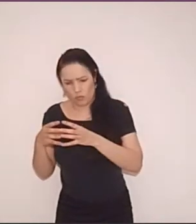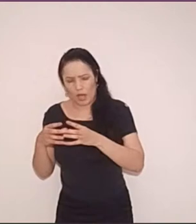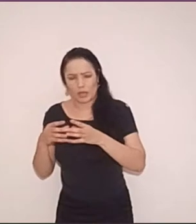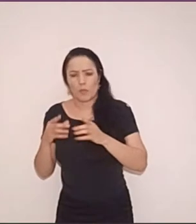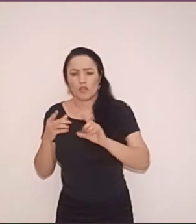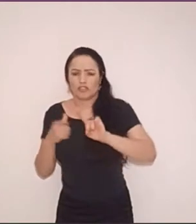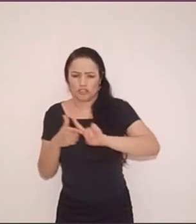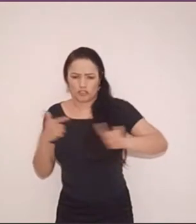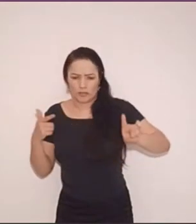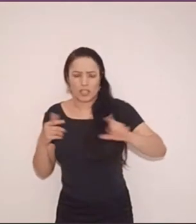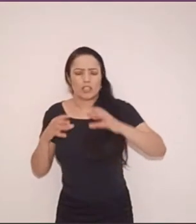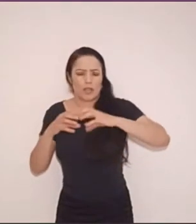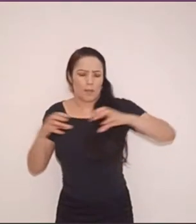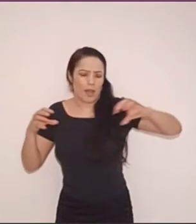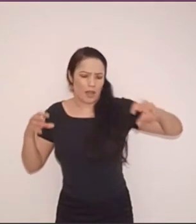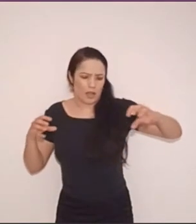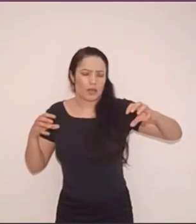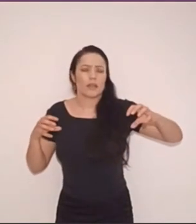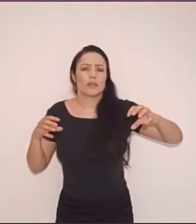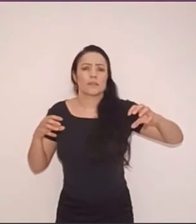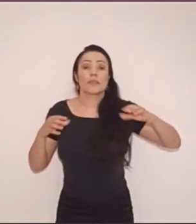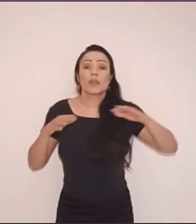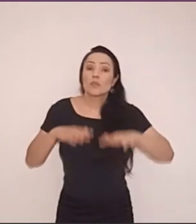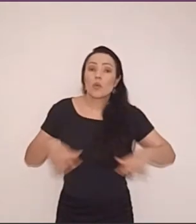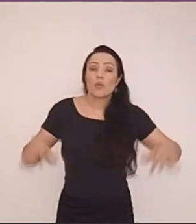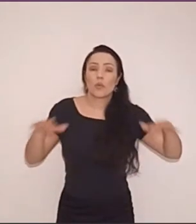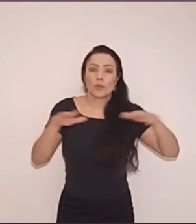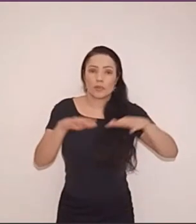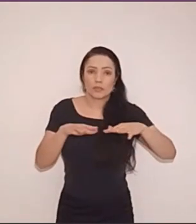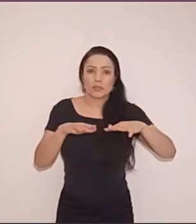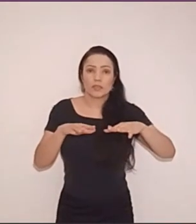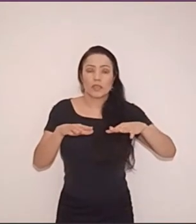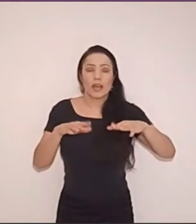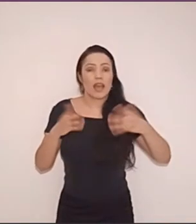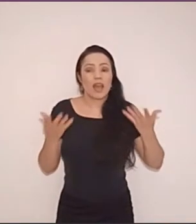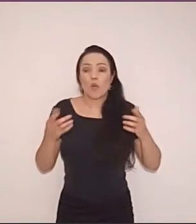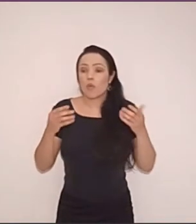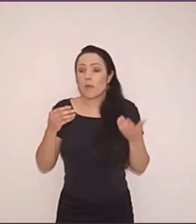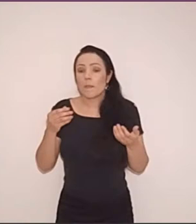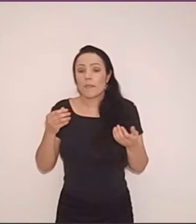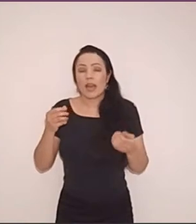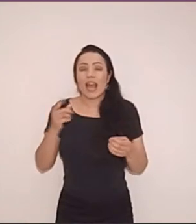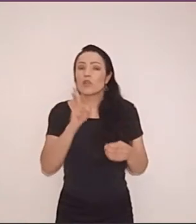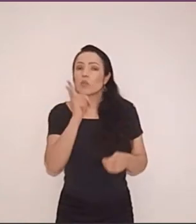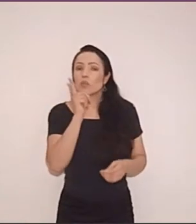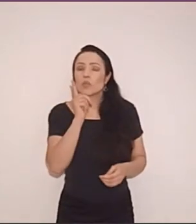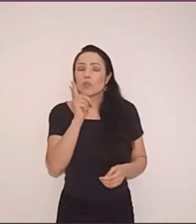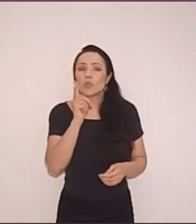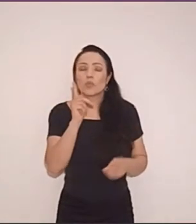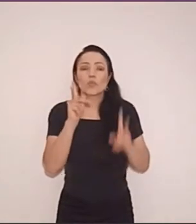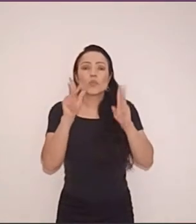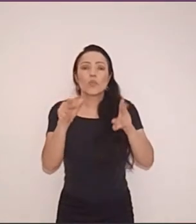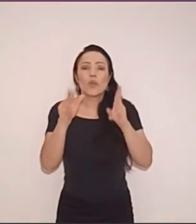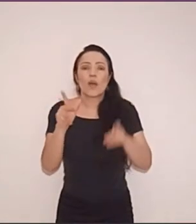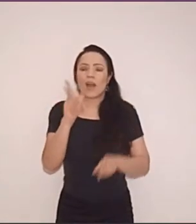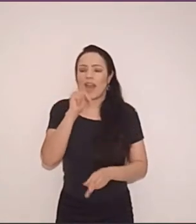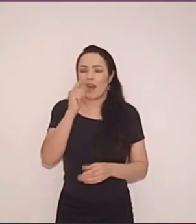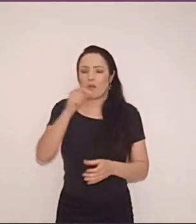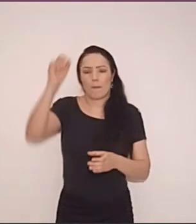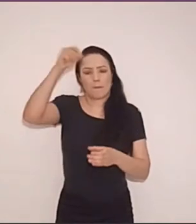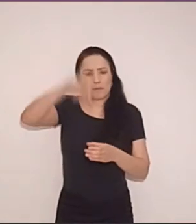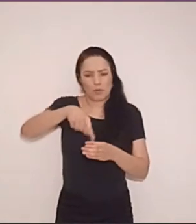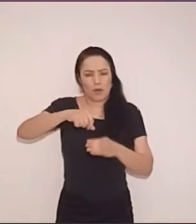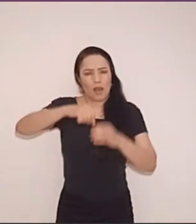experimentar o melhor dizendo para nós é o pingo d'água lá e faz